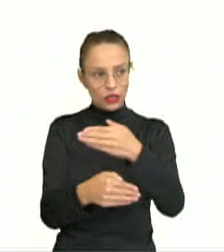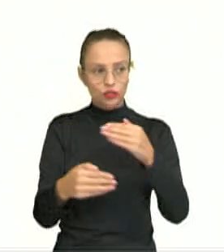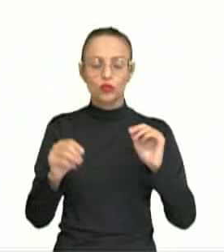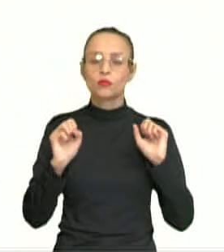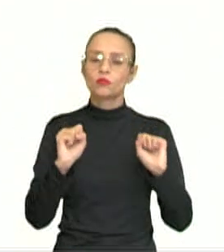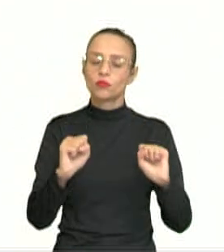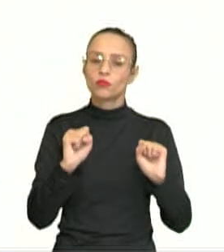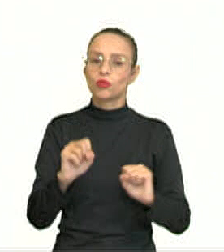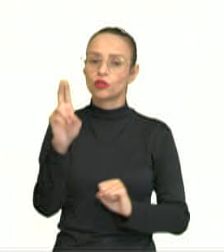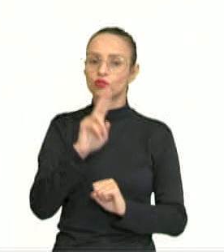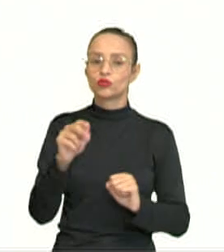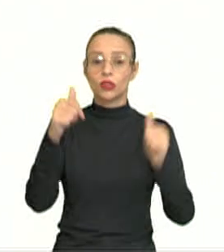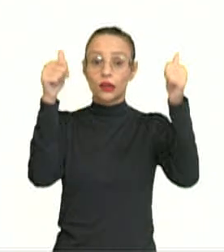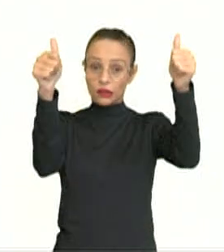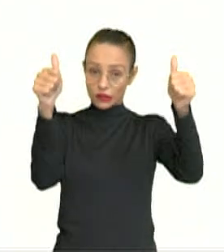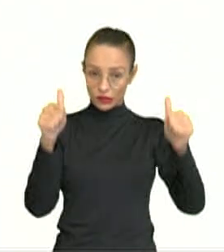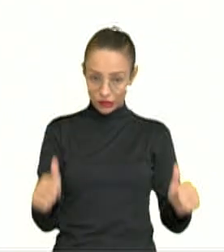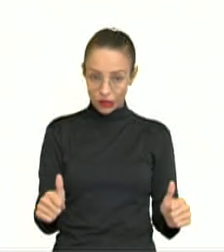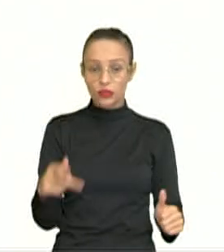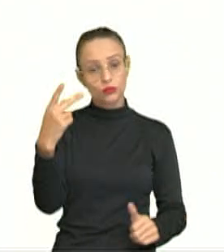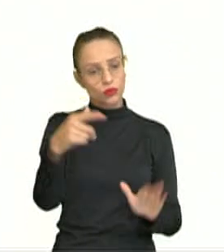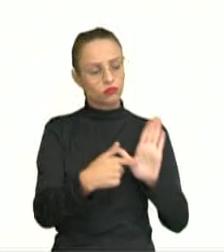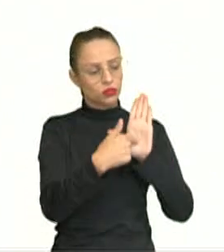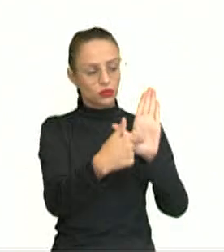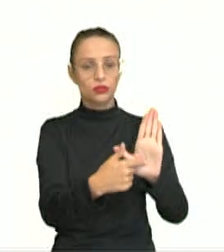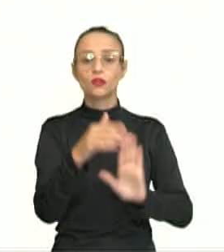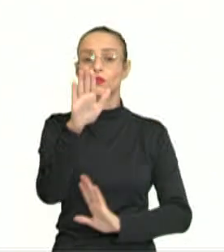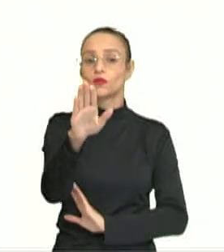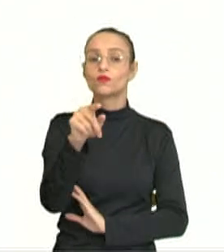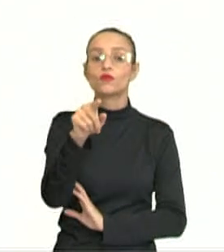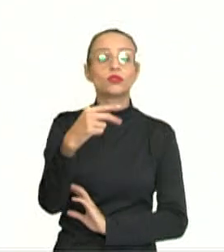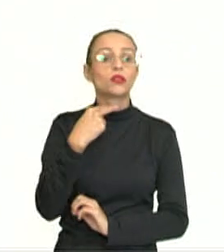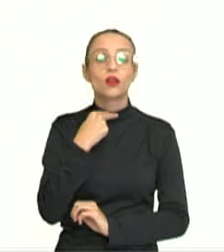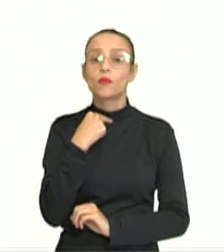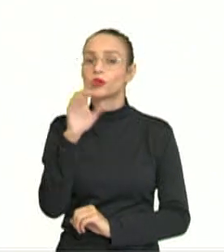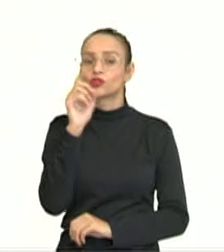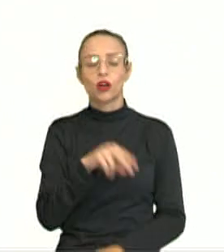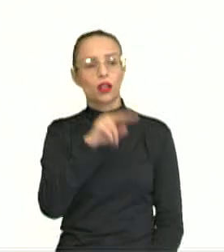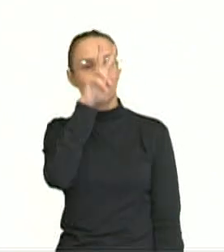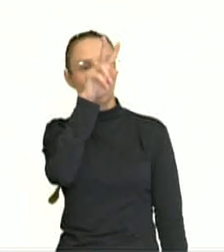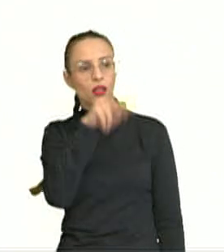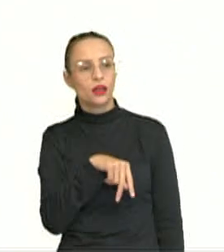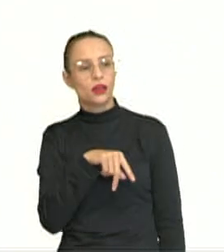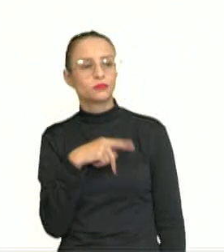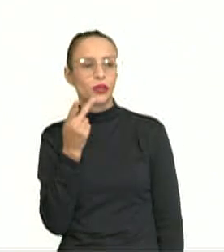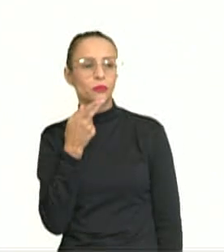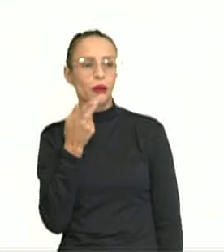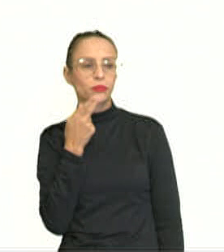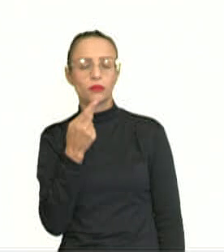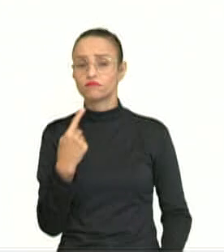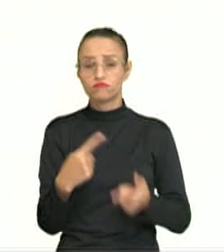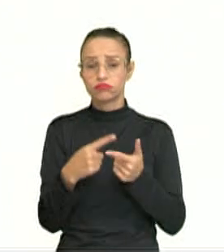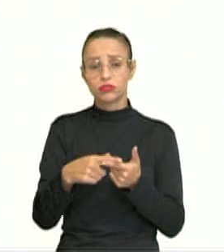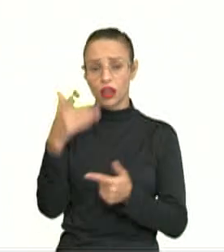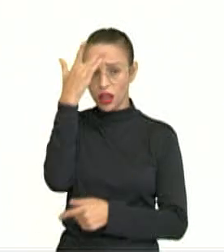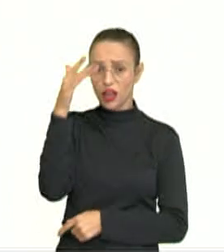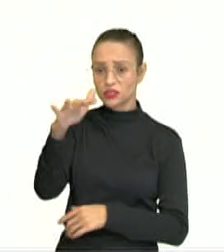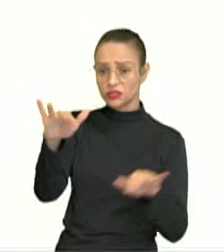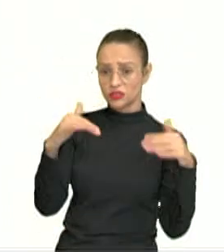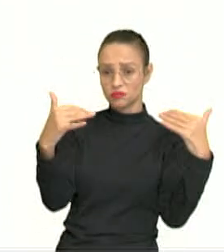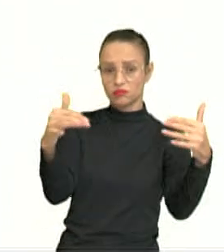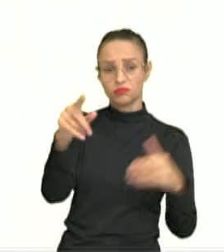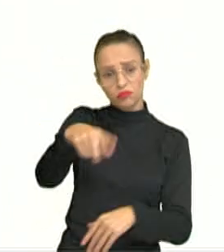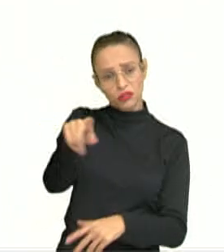aí cartazes para a sua apresentação, que você não fique somente lendo aquilo, porque ler as pessoas conseguem fazer sozinhas.